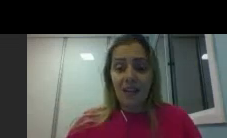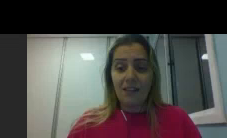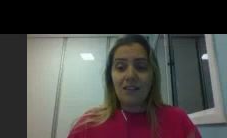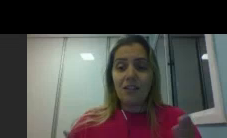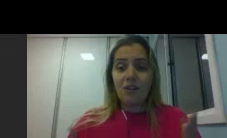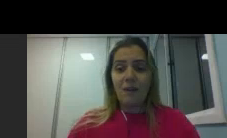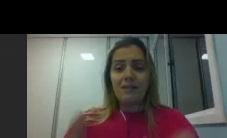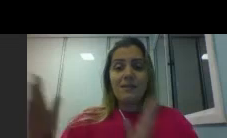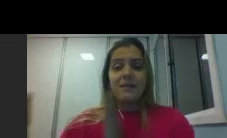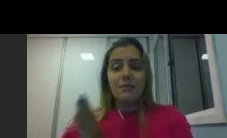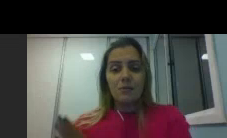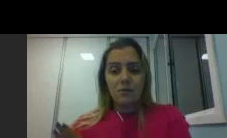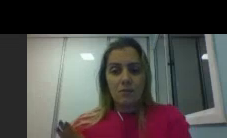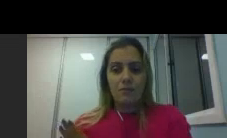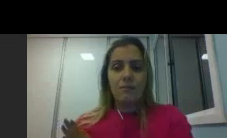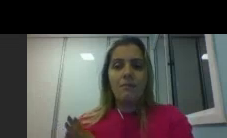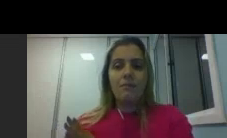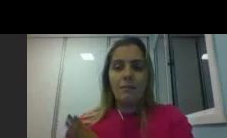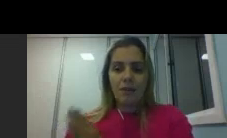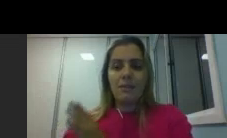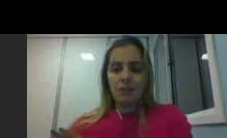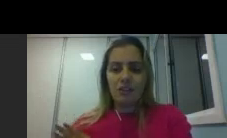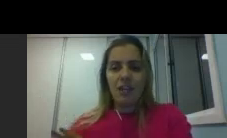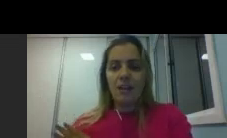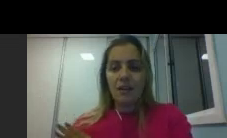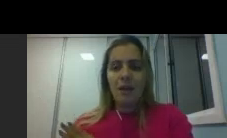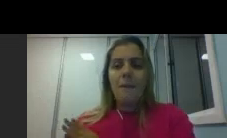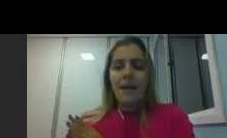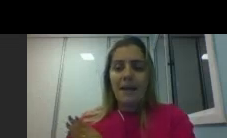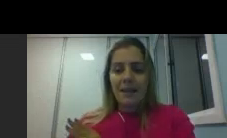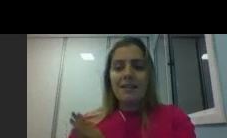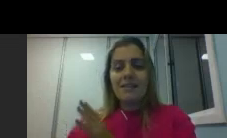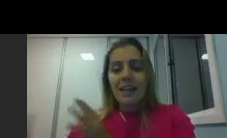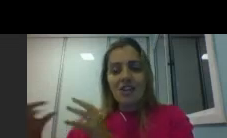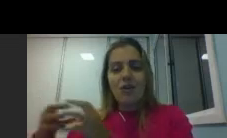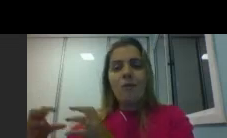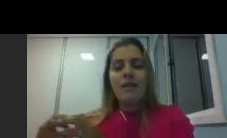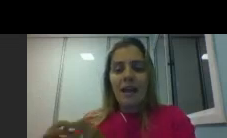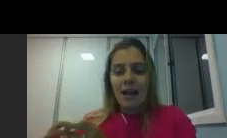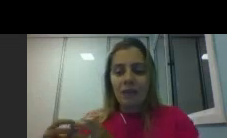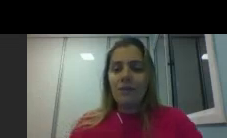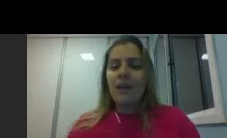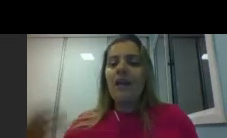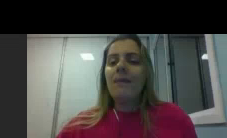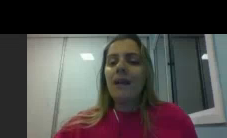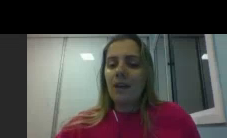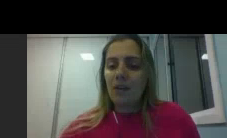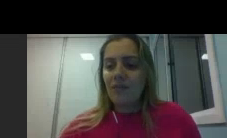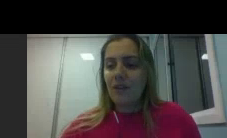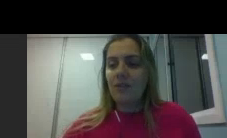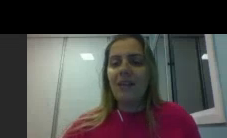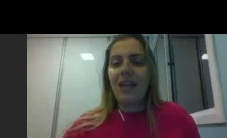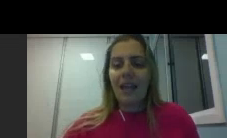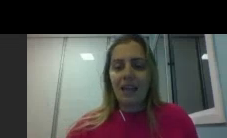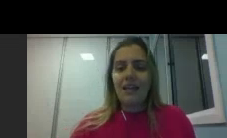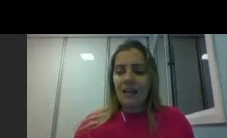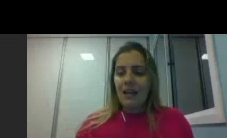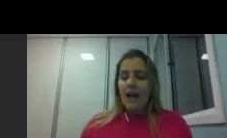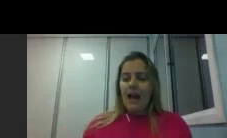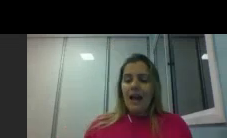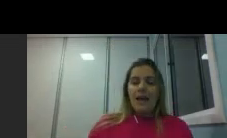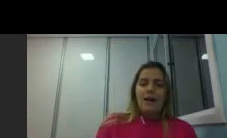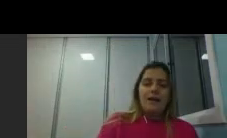genes diferentes que nós passamos para a nossa progenie, para que seja combinado e para que o indivíduo